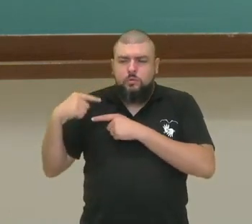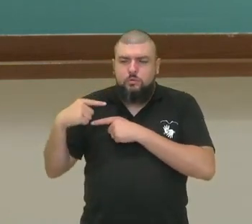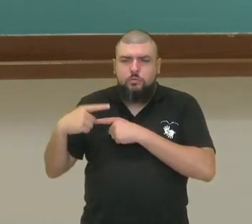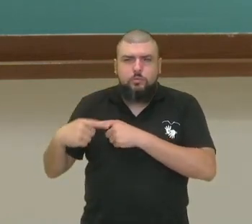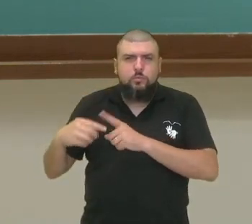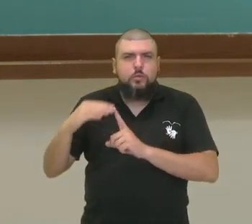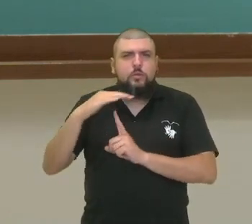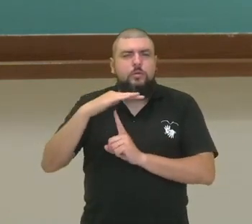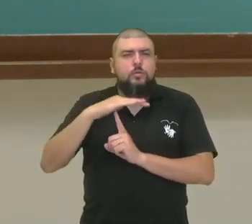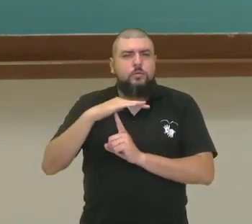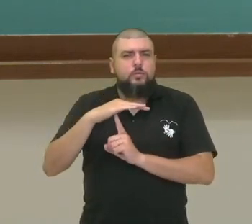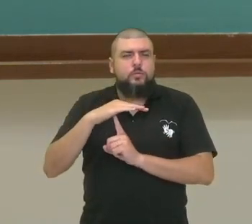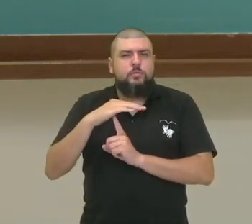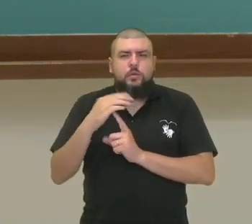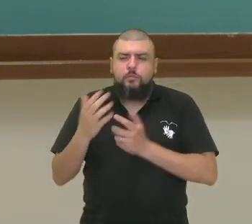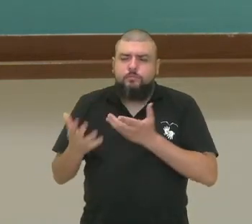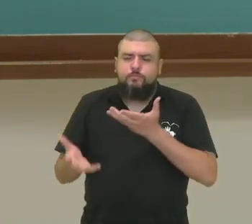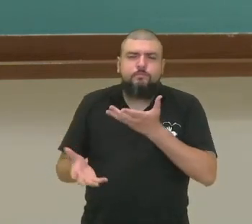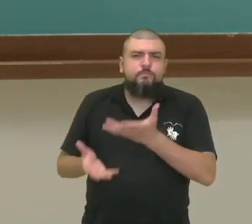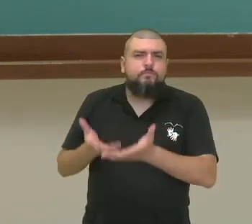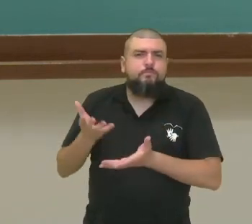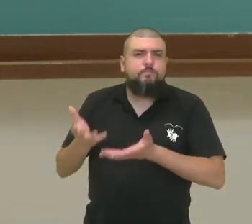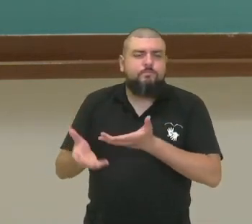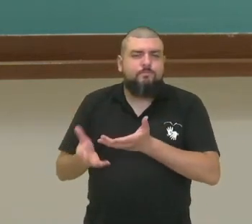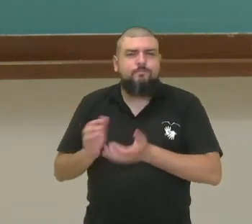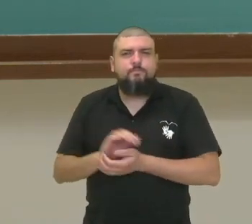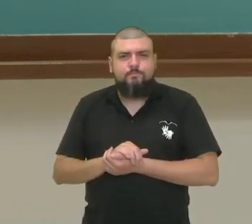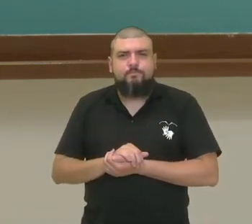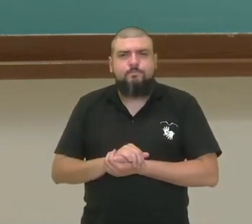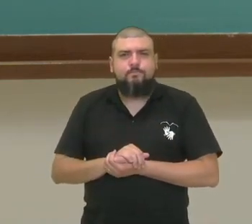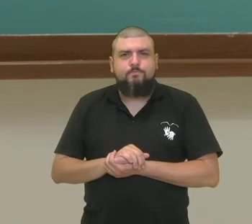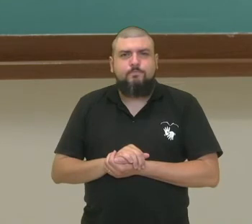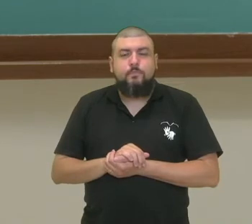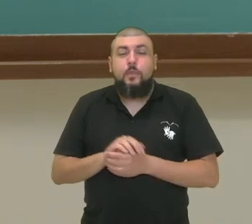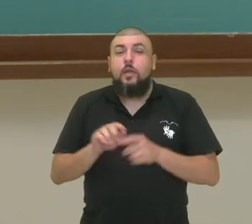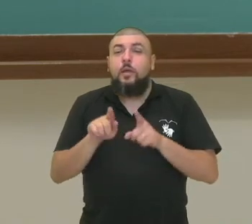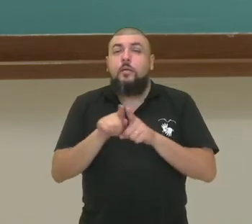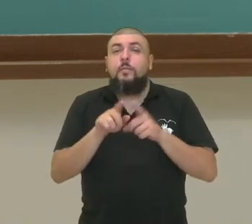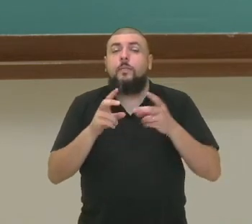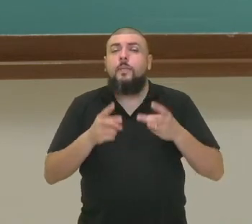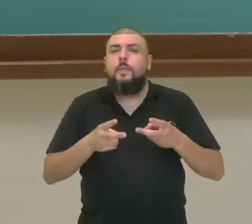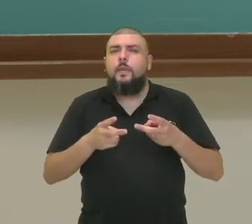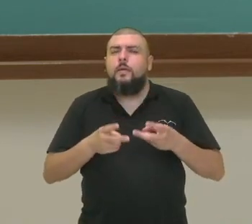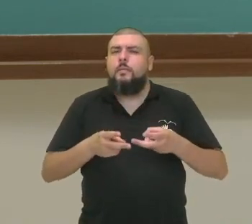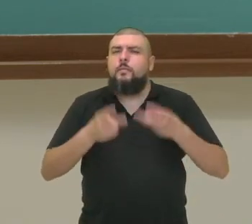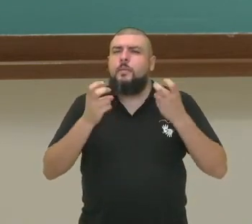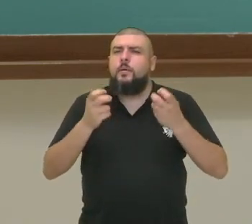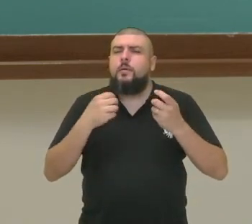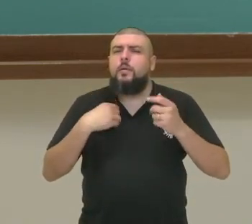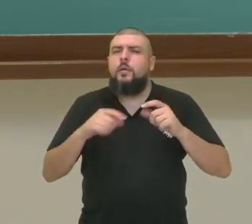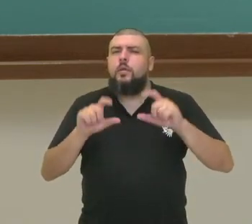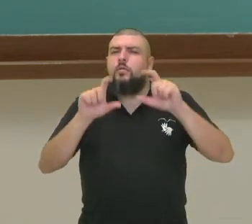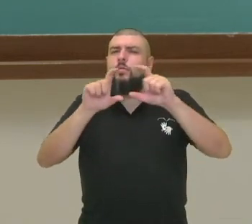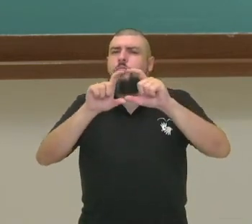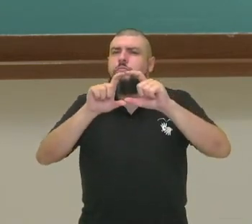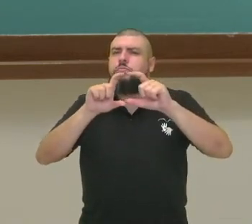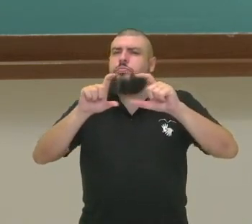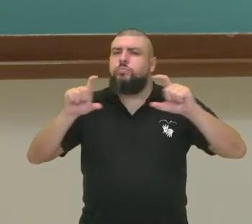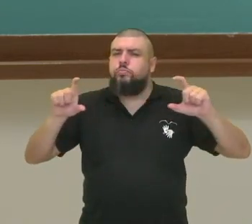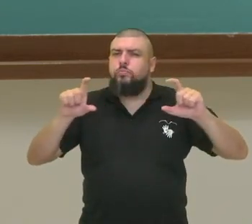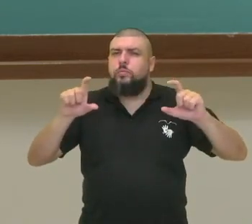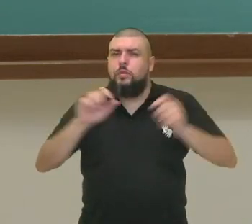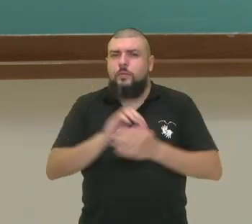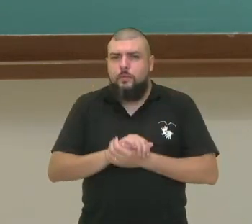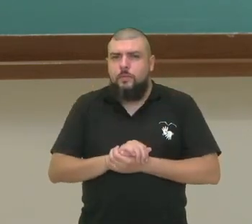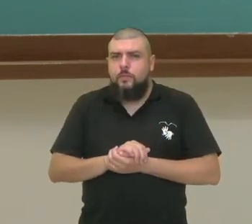muito elogiosa, tá? Nós podemos perceber isso, inclusive, no estribilho. Estribilho é o refrão do